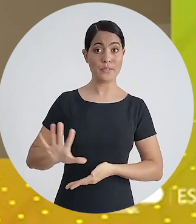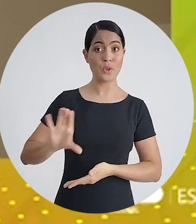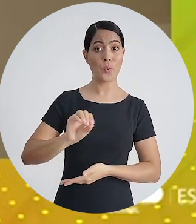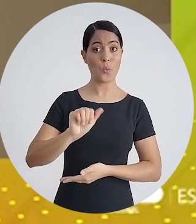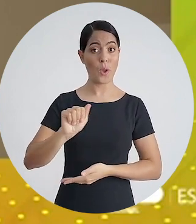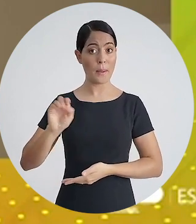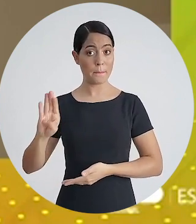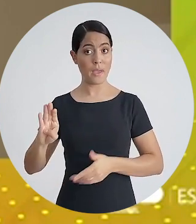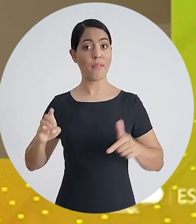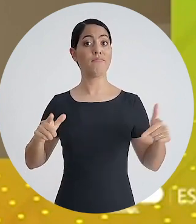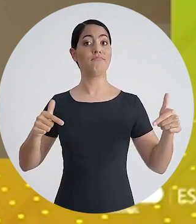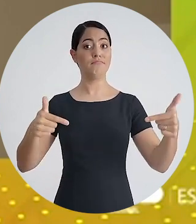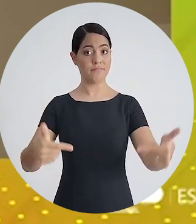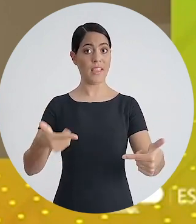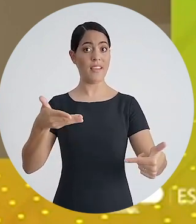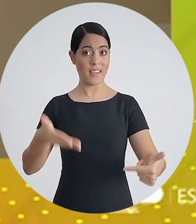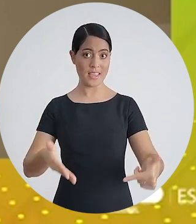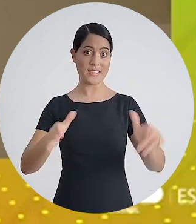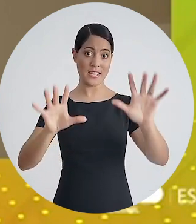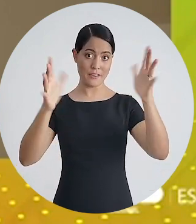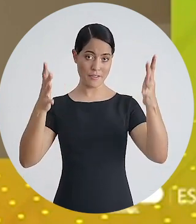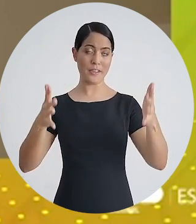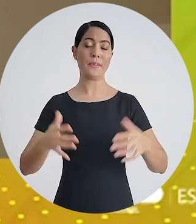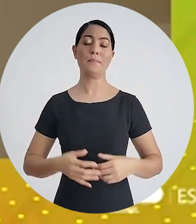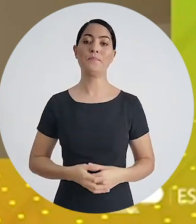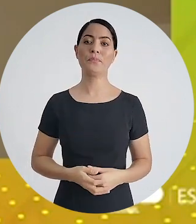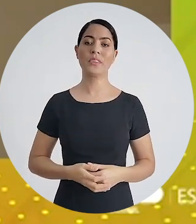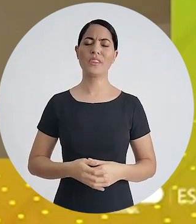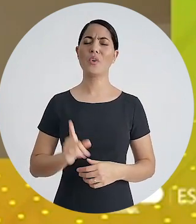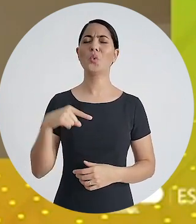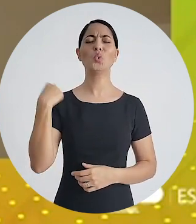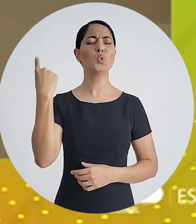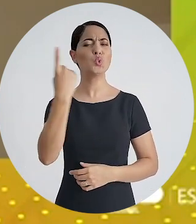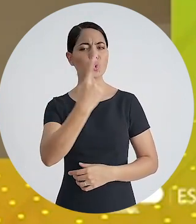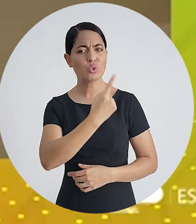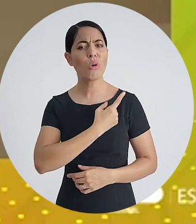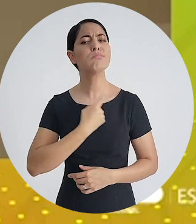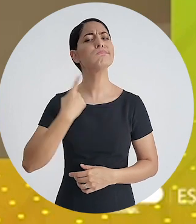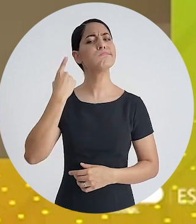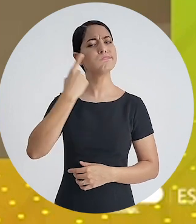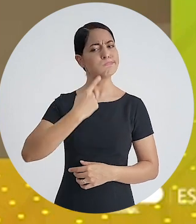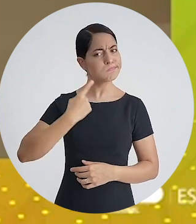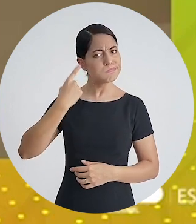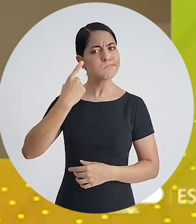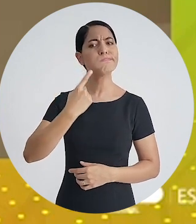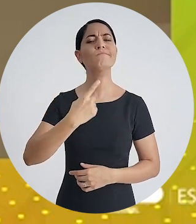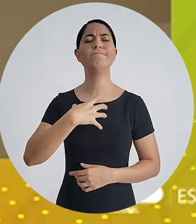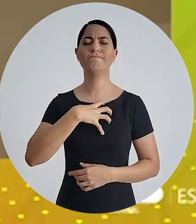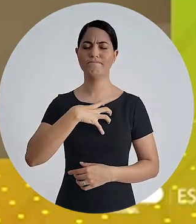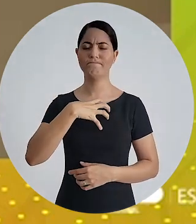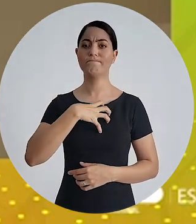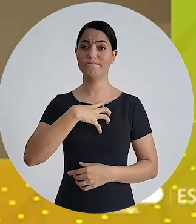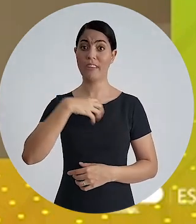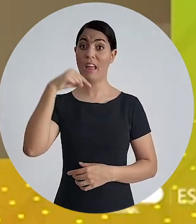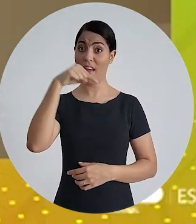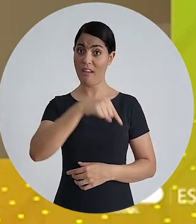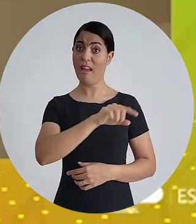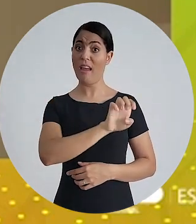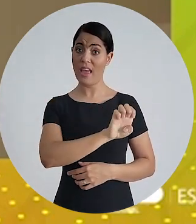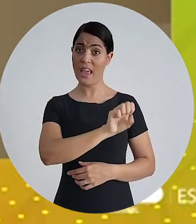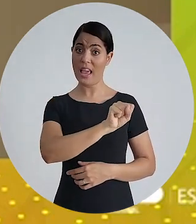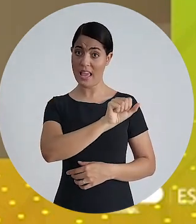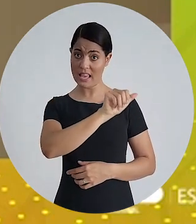Conselho Federal da Ordem dos Advogados do Brasil. Nós, advogados, temos na ESA